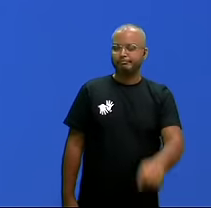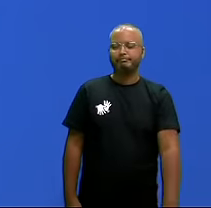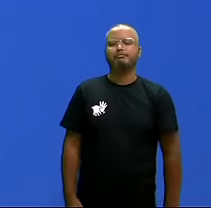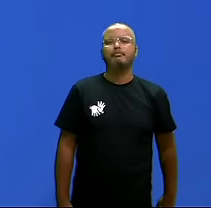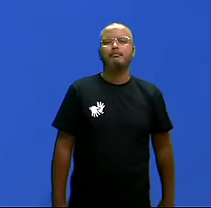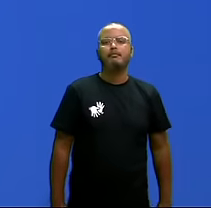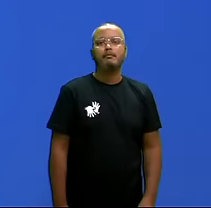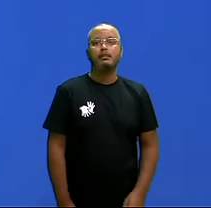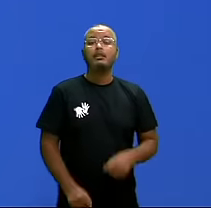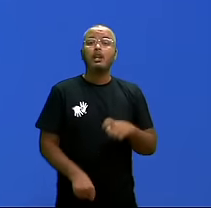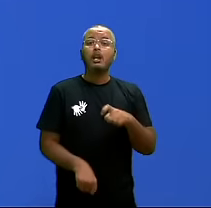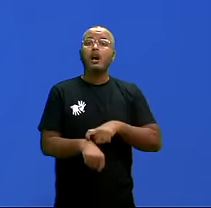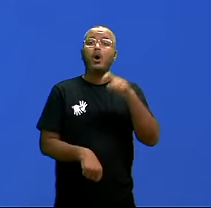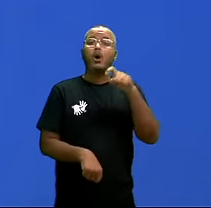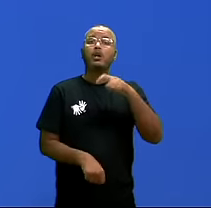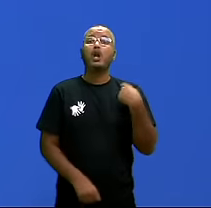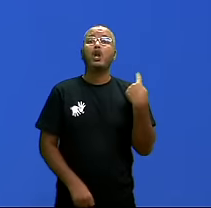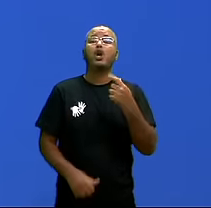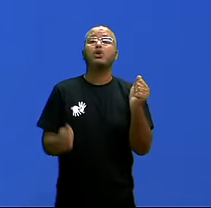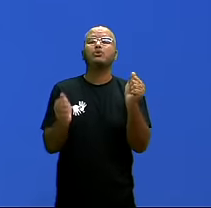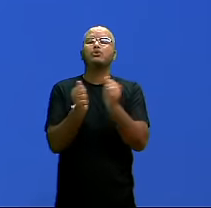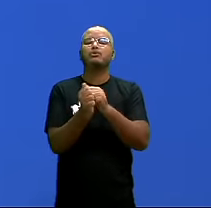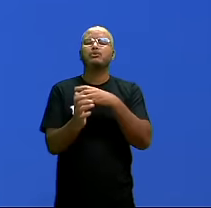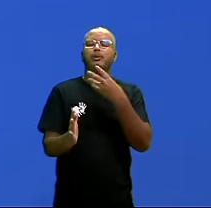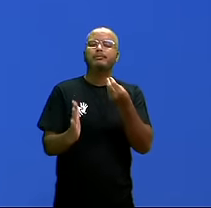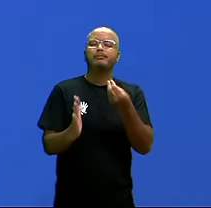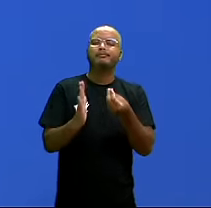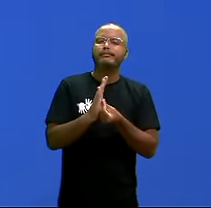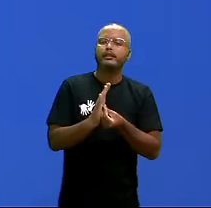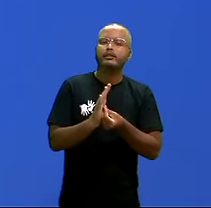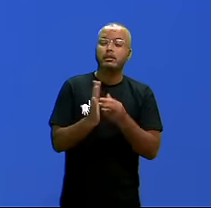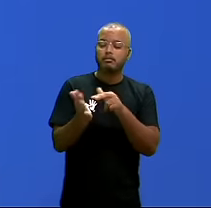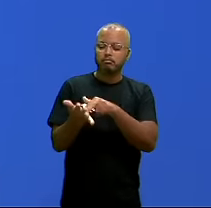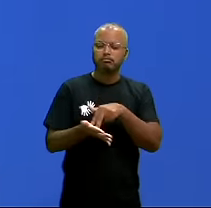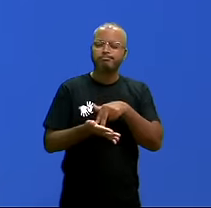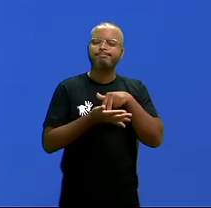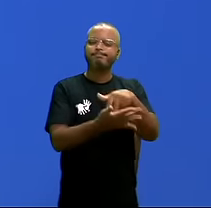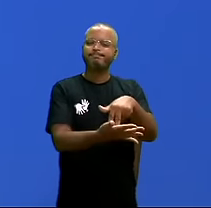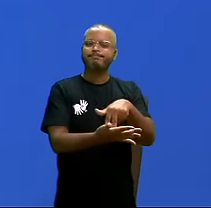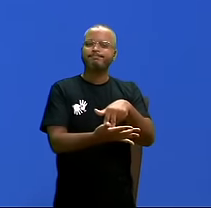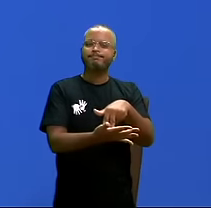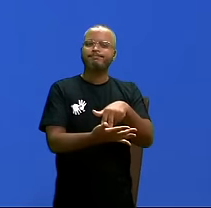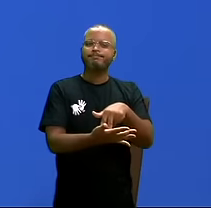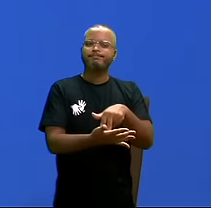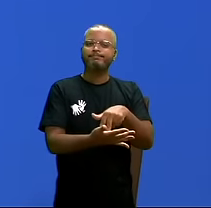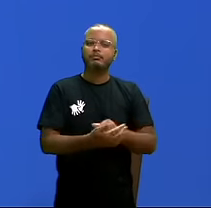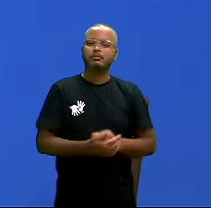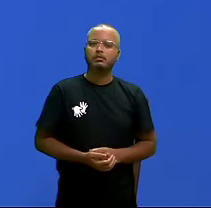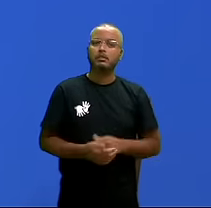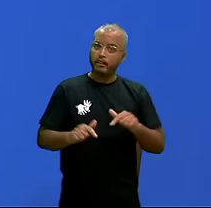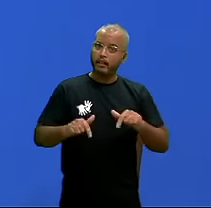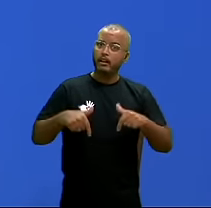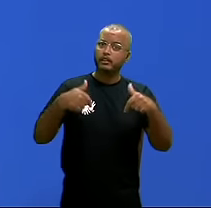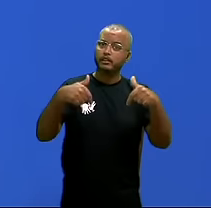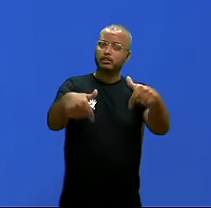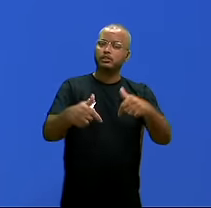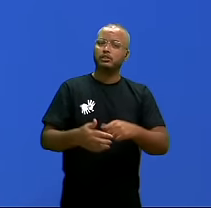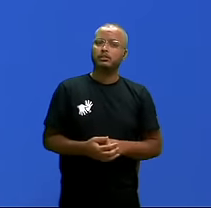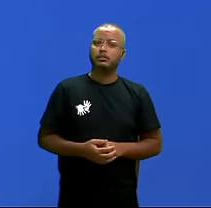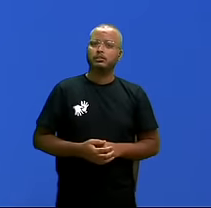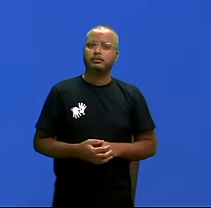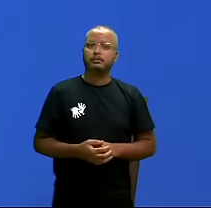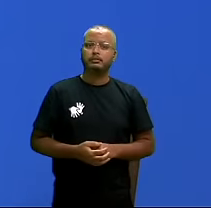Está na hora da gente, como igreja, se levantar contra esses espíritos que tem nos nossos dias. Que espíritos é esse,